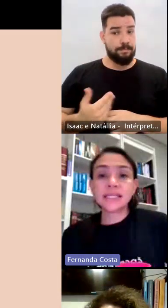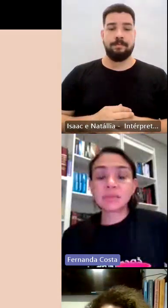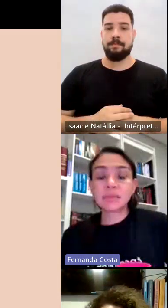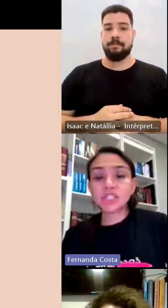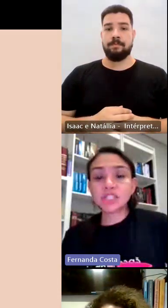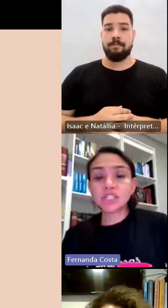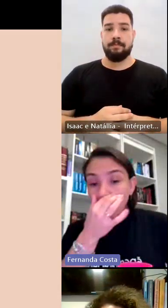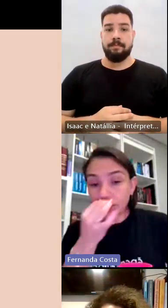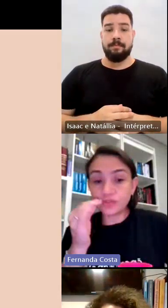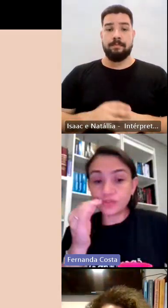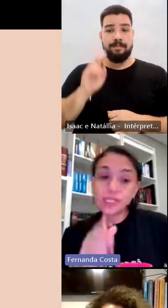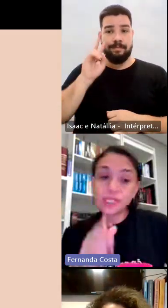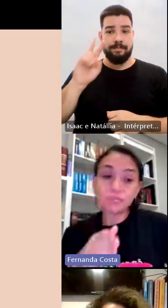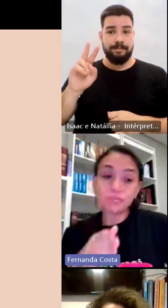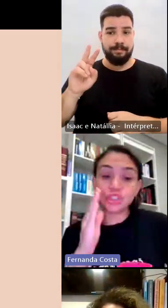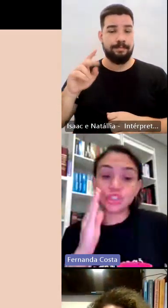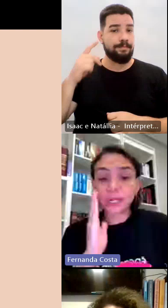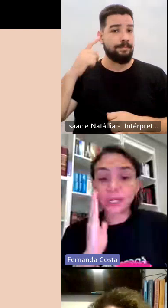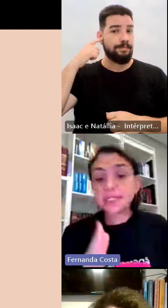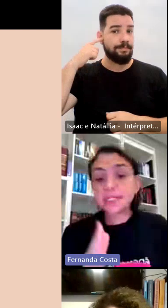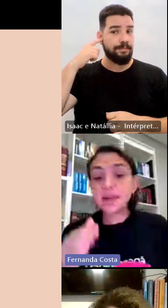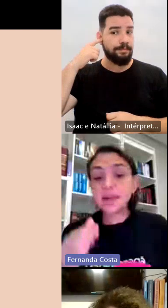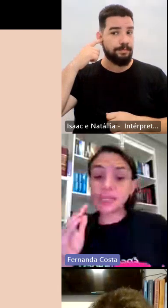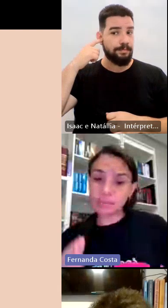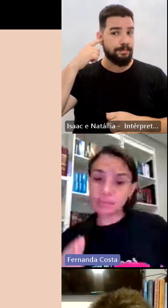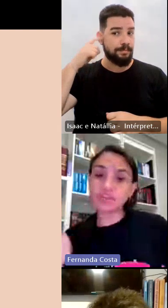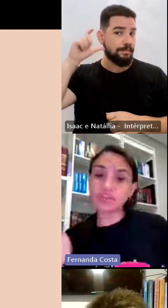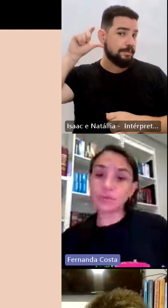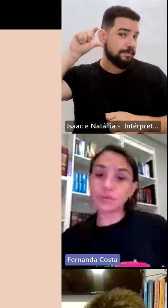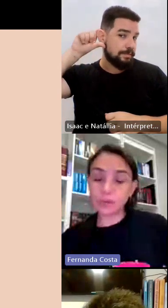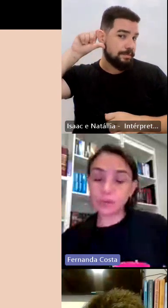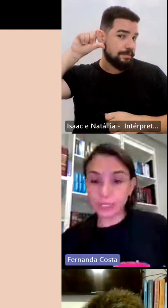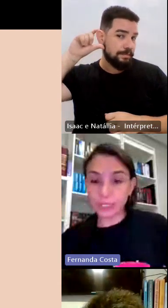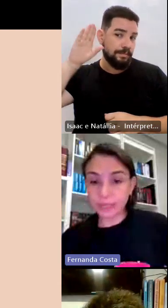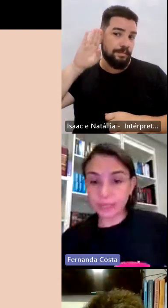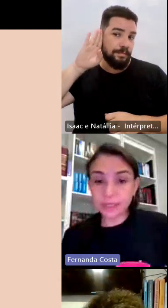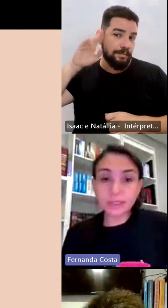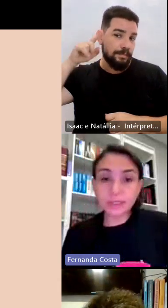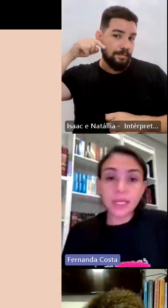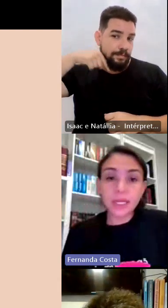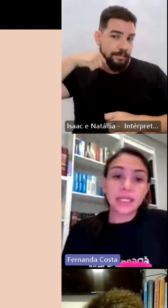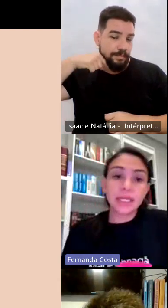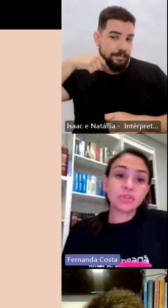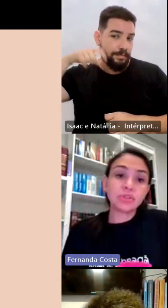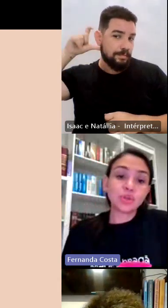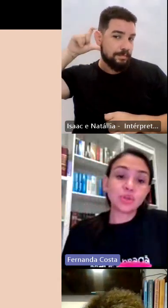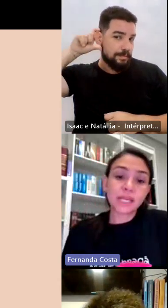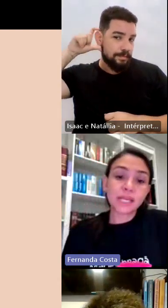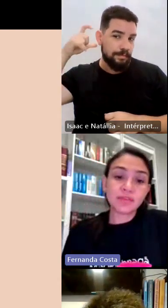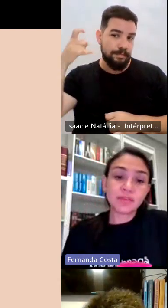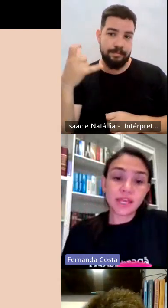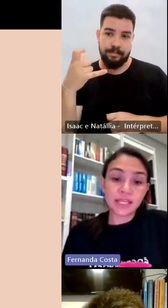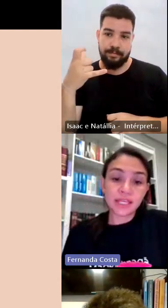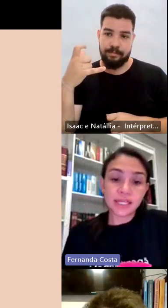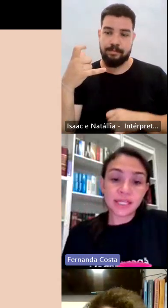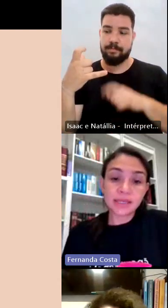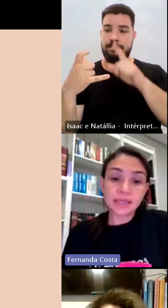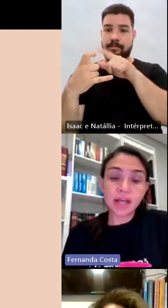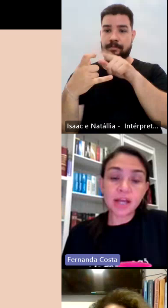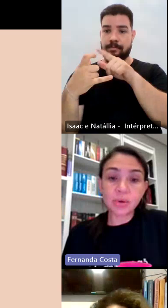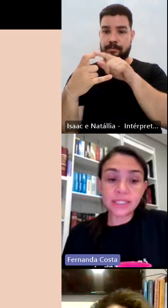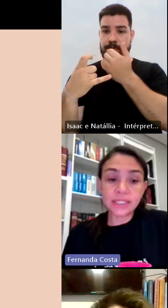Aqui nessa imagem eu coloco a divisão de orelha externa, orelha média e orelha interna. Então, a gente consegue ver